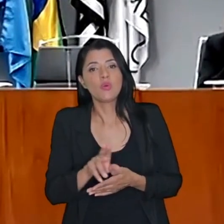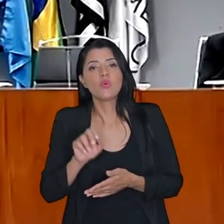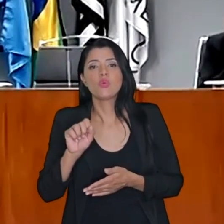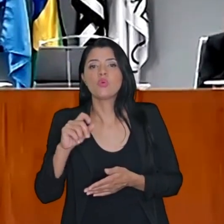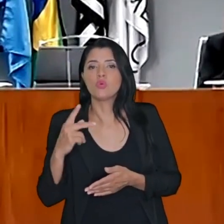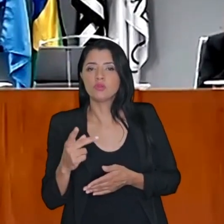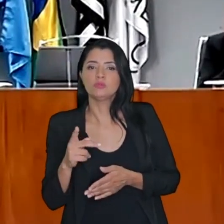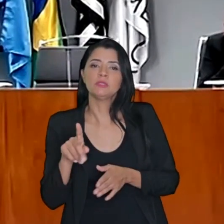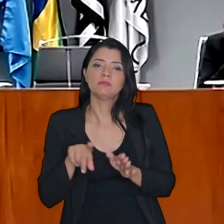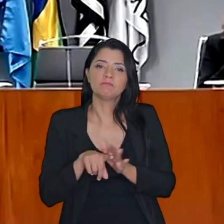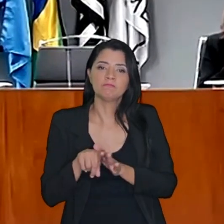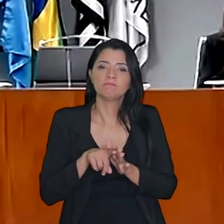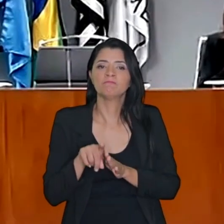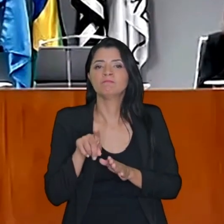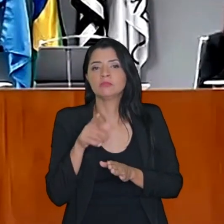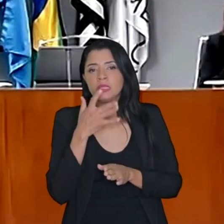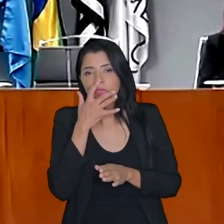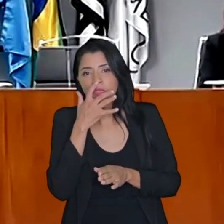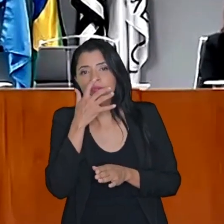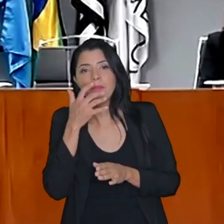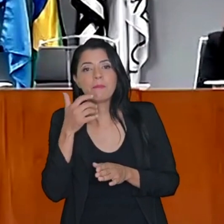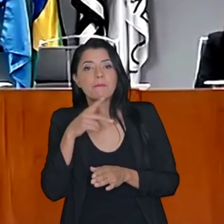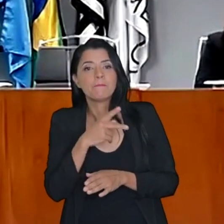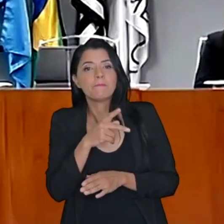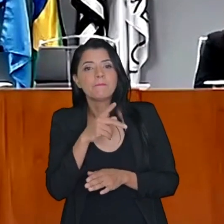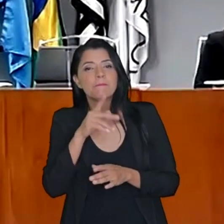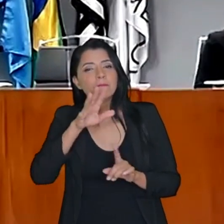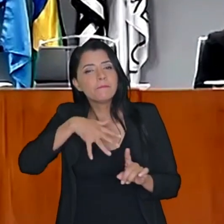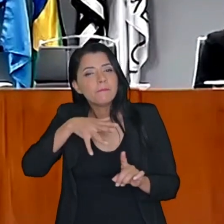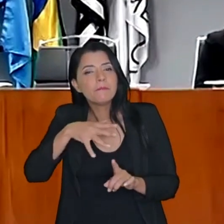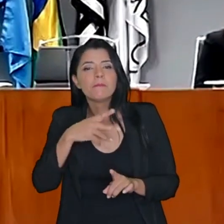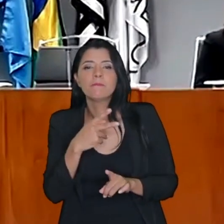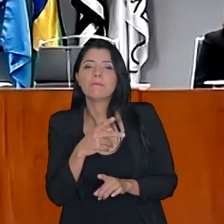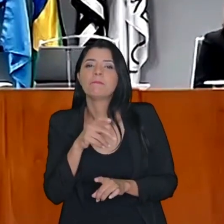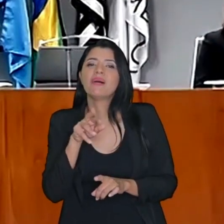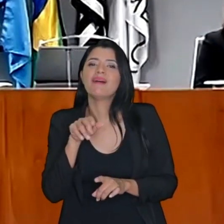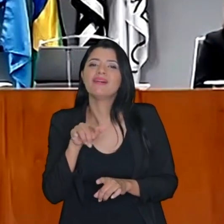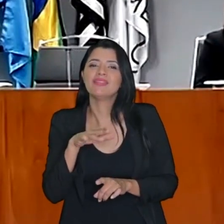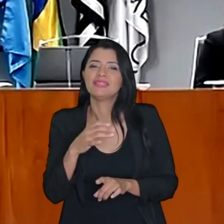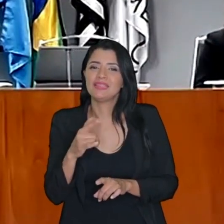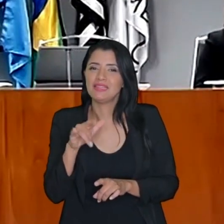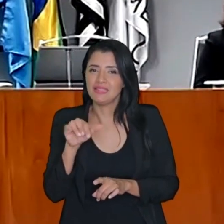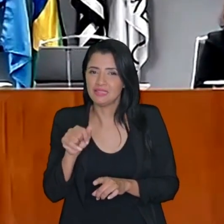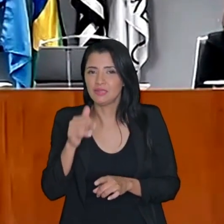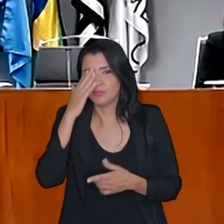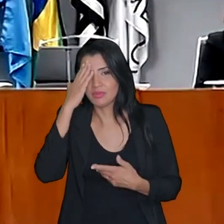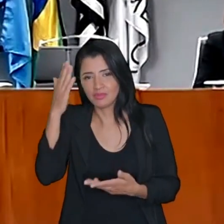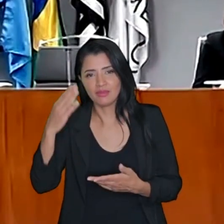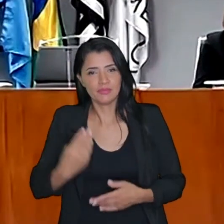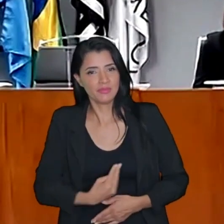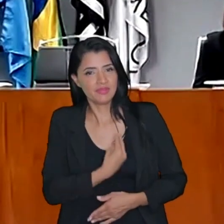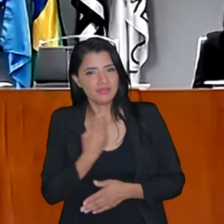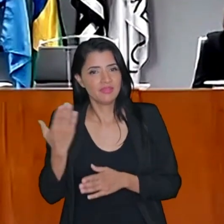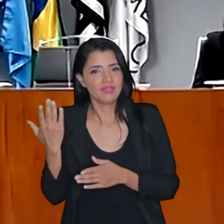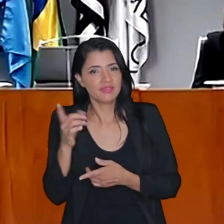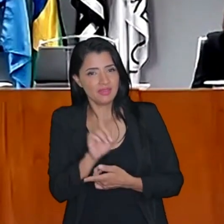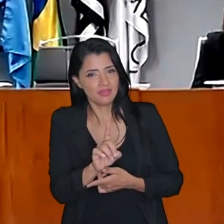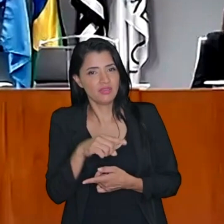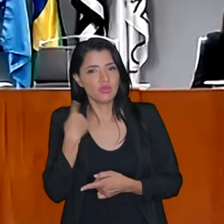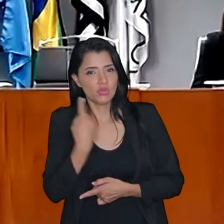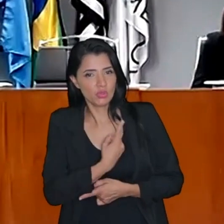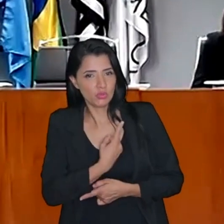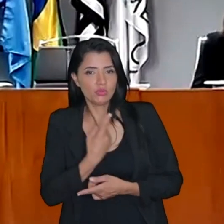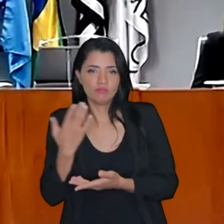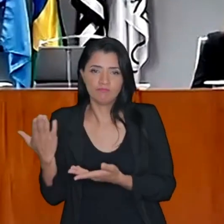Paulista, consultora e parecerista. Muito obrigada pela presença, doutora Heloísa, é um prazer tê-la aqui conosco. E